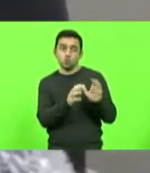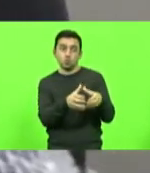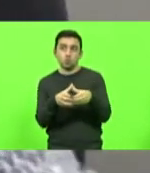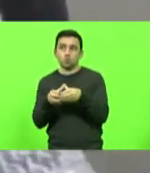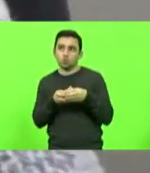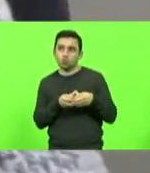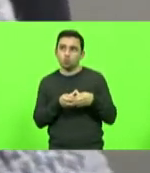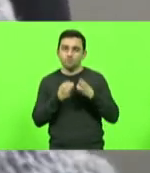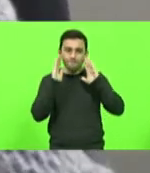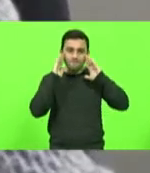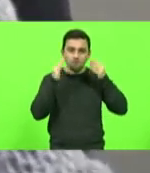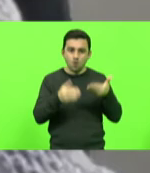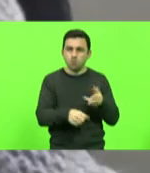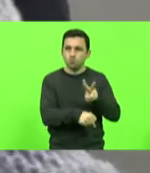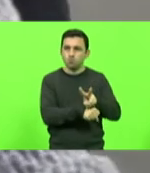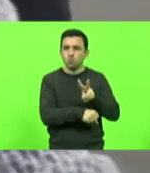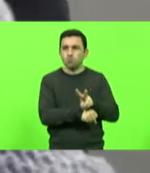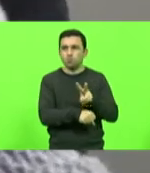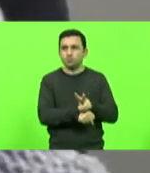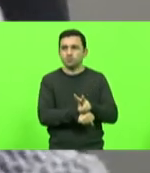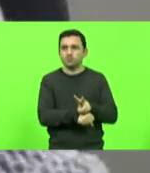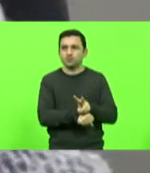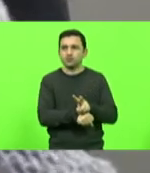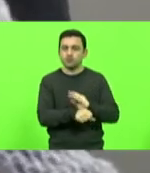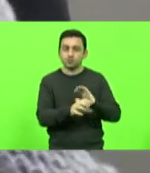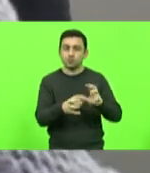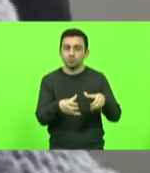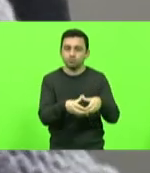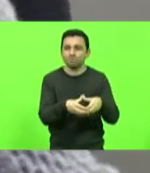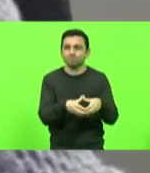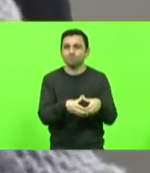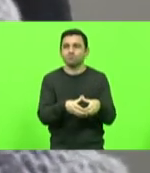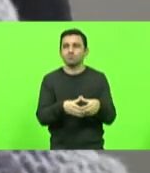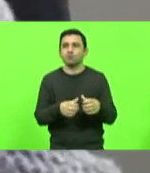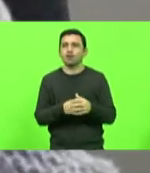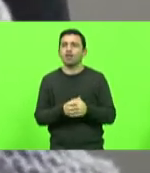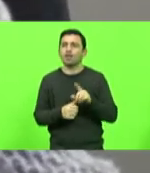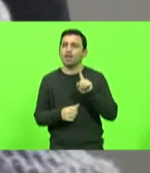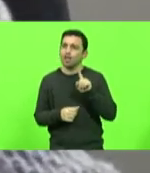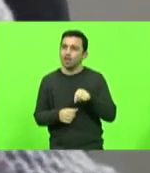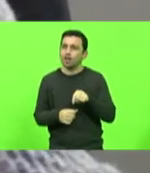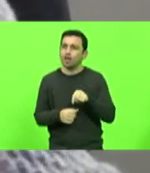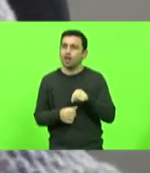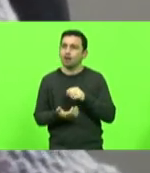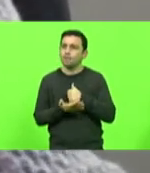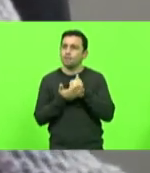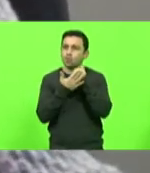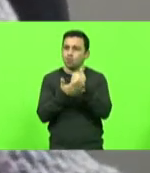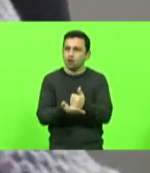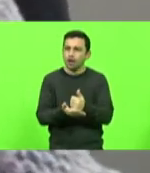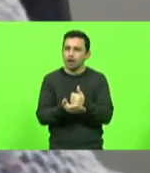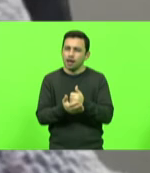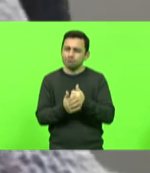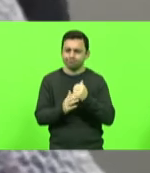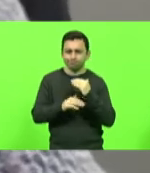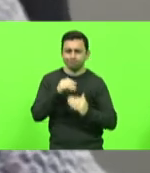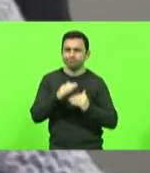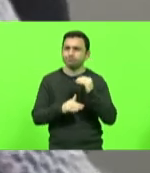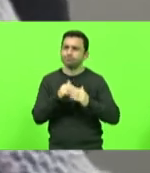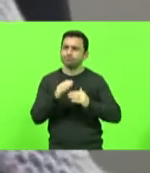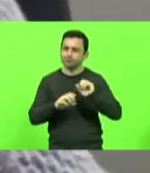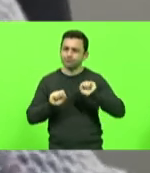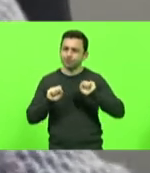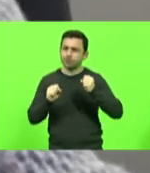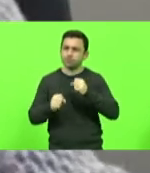tutela coletiva, que tem dentre uma das suas missões atuar em prol do aprimoramento e do fortalecimento de políticas